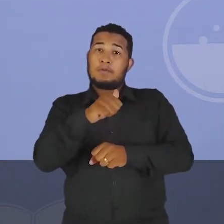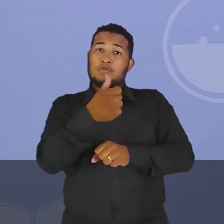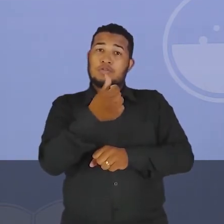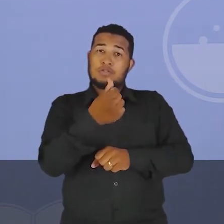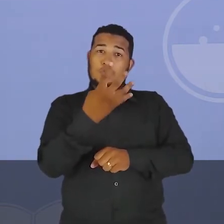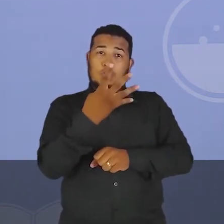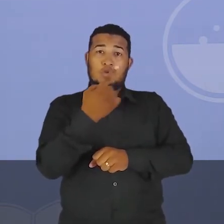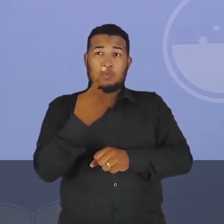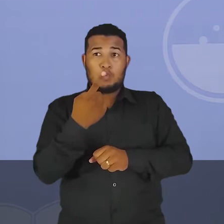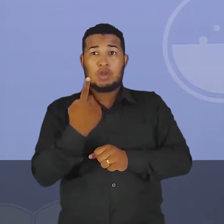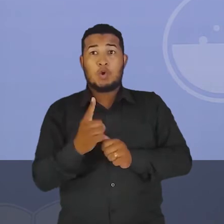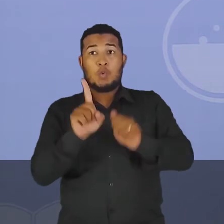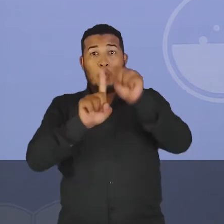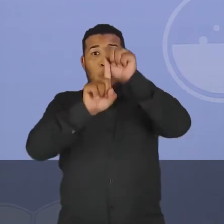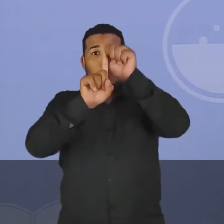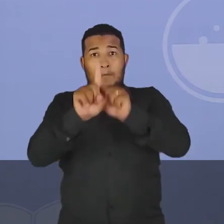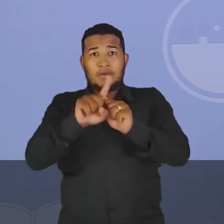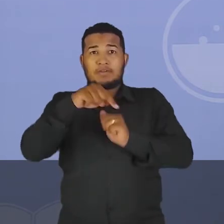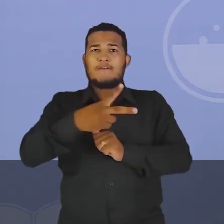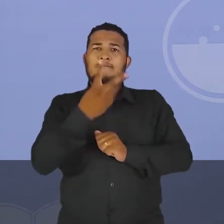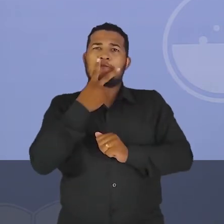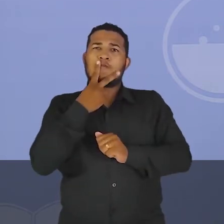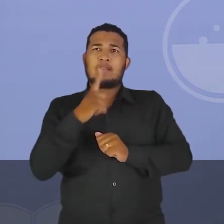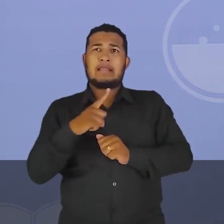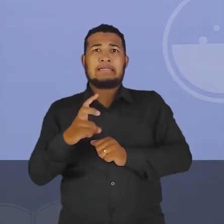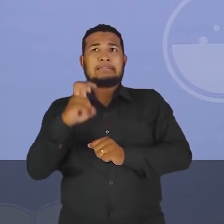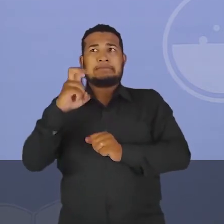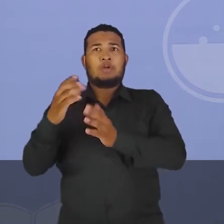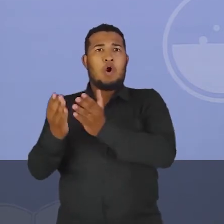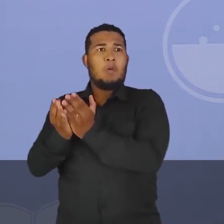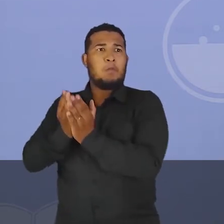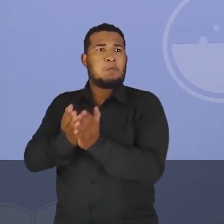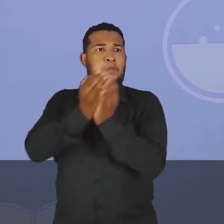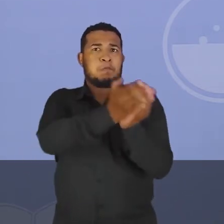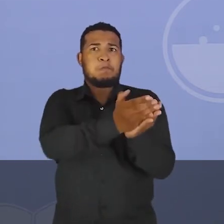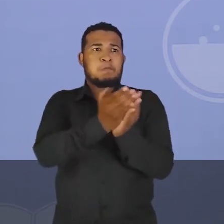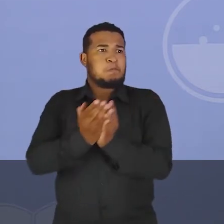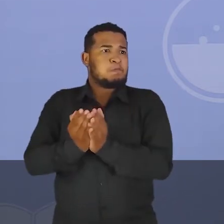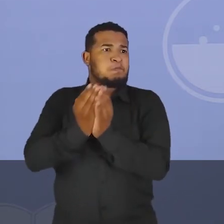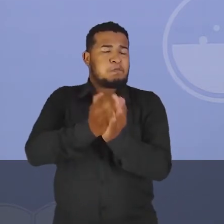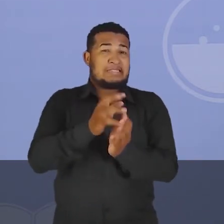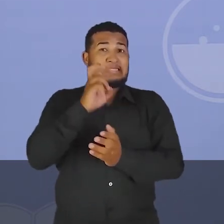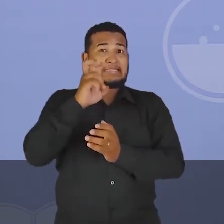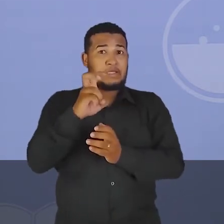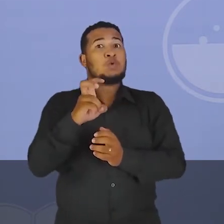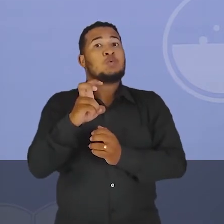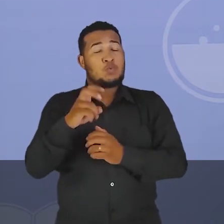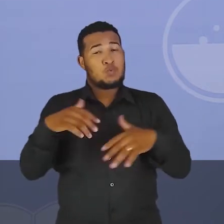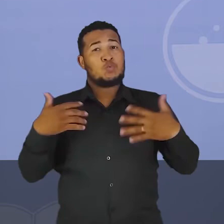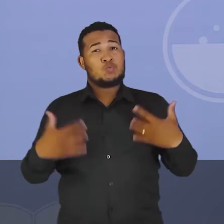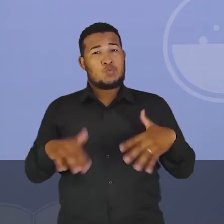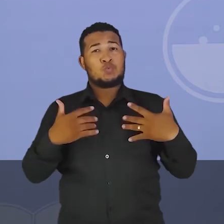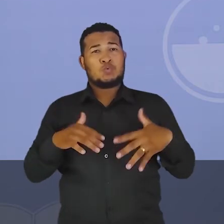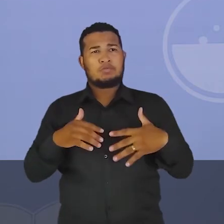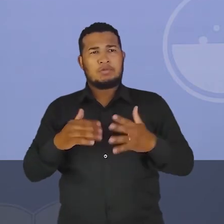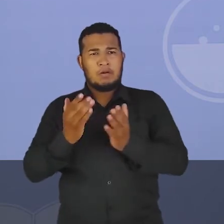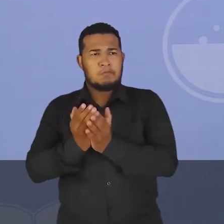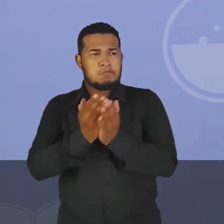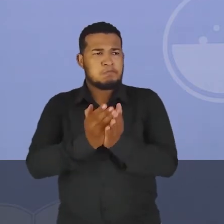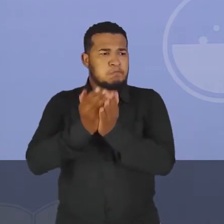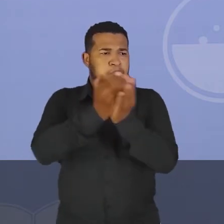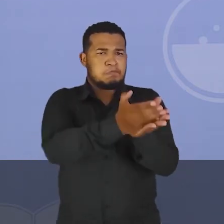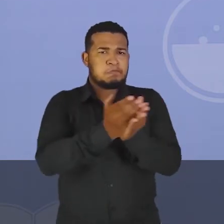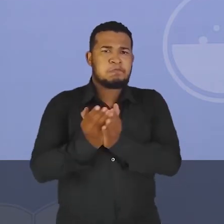apenas em um mês o Porto de Vitória recebeu 5 navios de Portugal, que não era pouco para o período colonial, tá? E esses navios eram